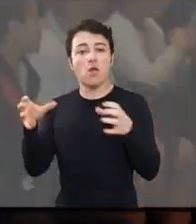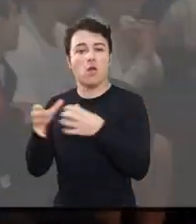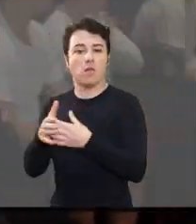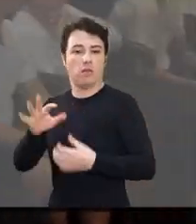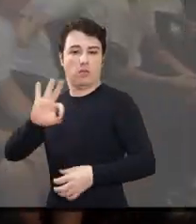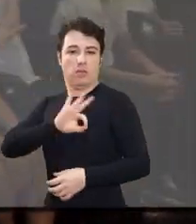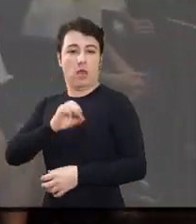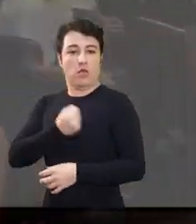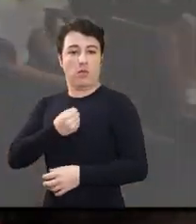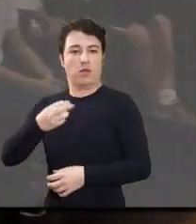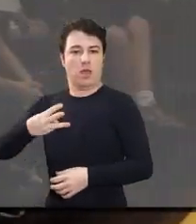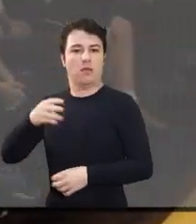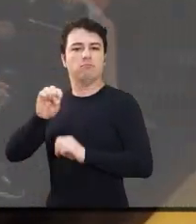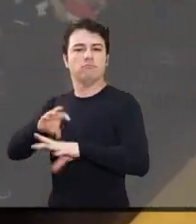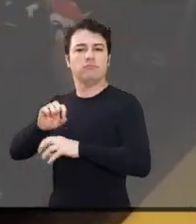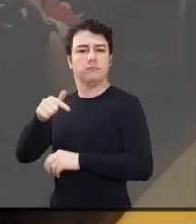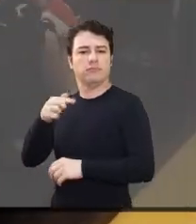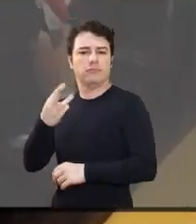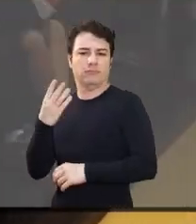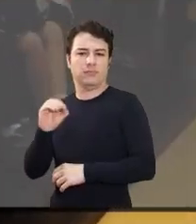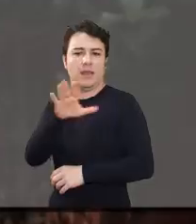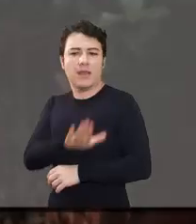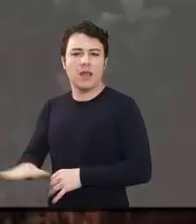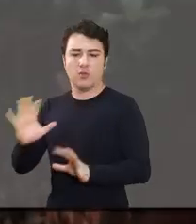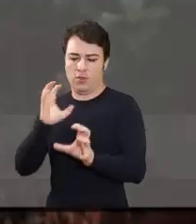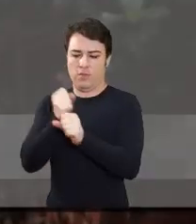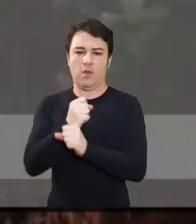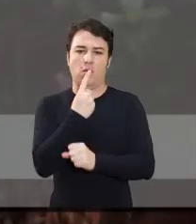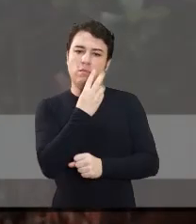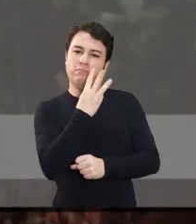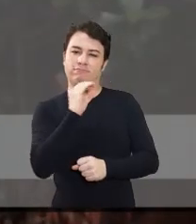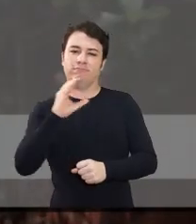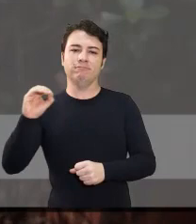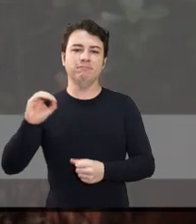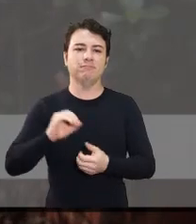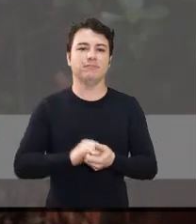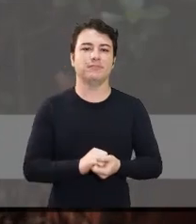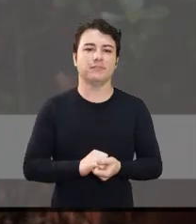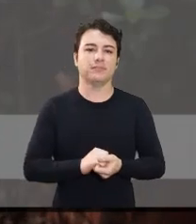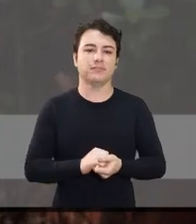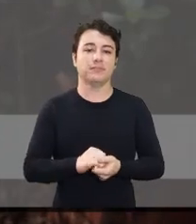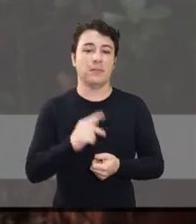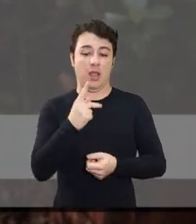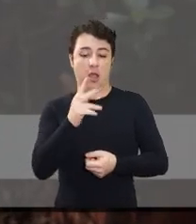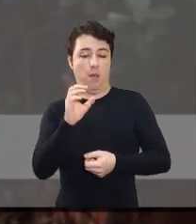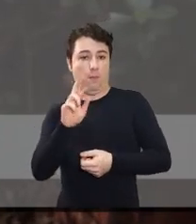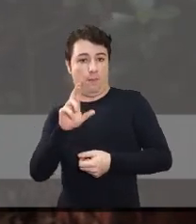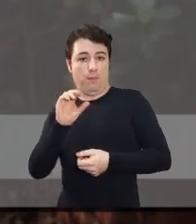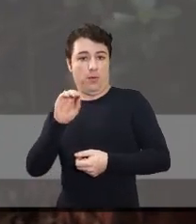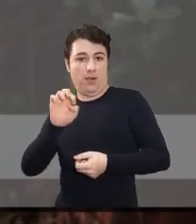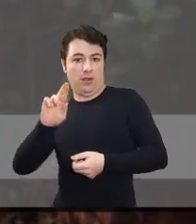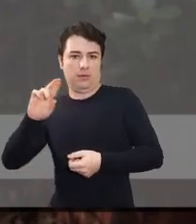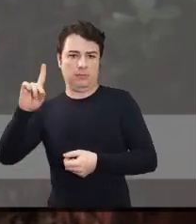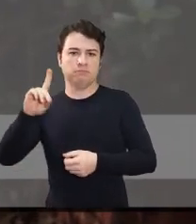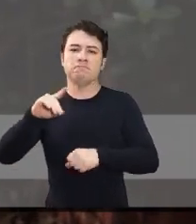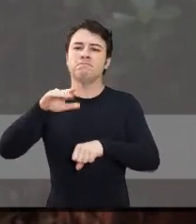e 730 com a terceira companhia. O ProERD é um programa institucional, ele existe na instituição